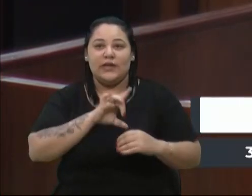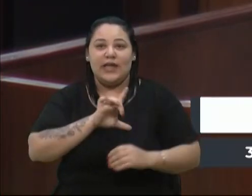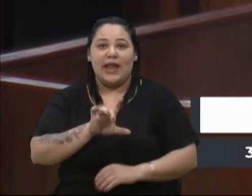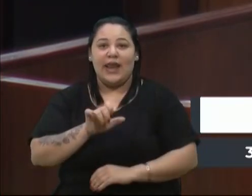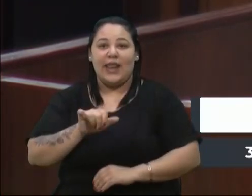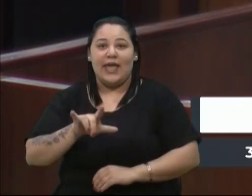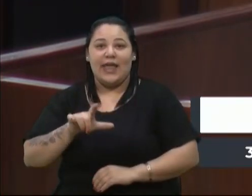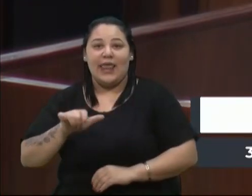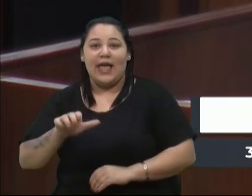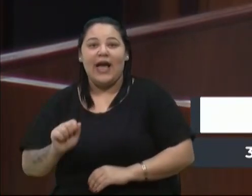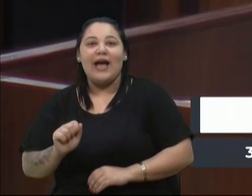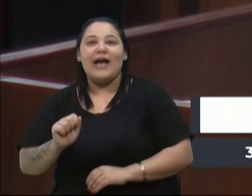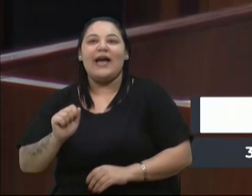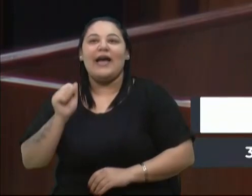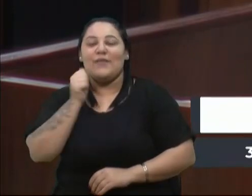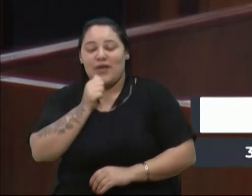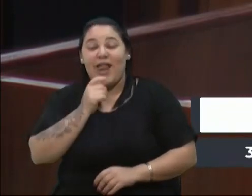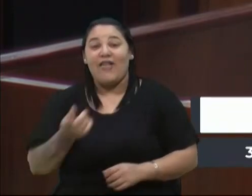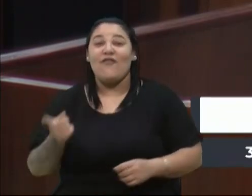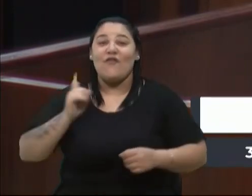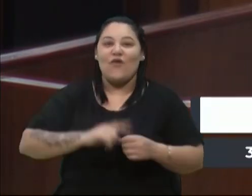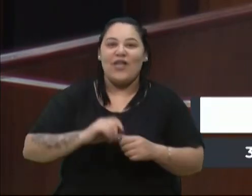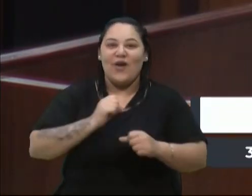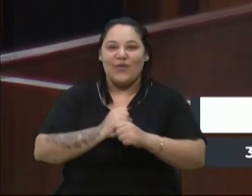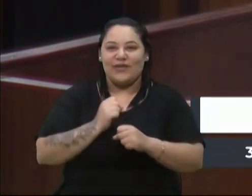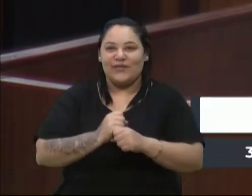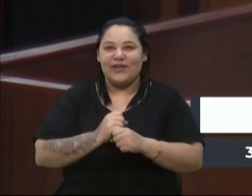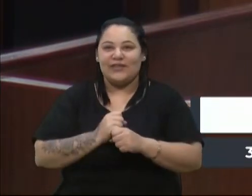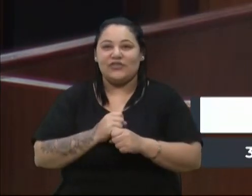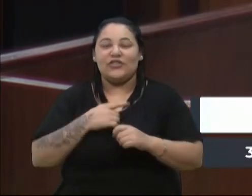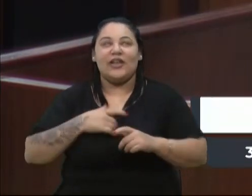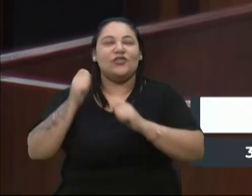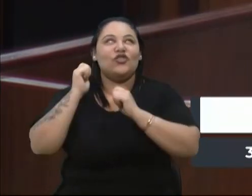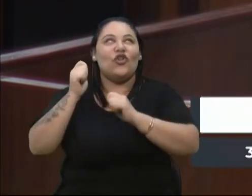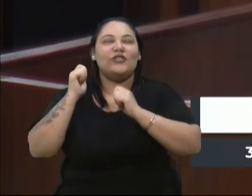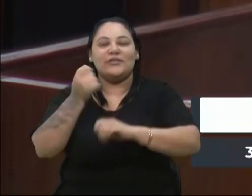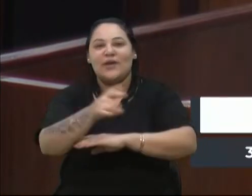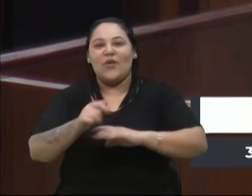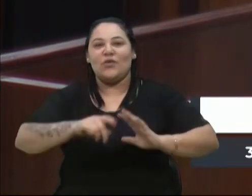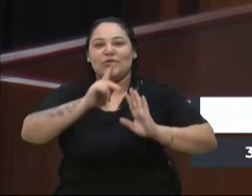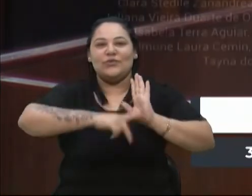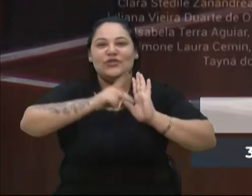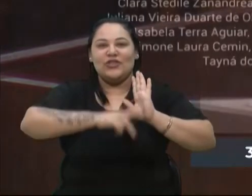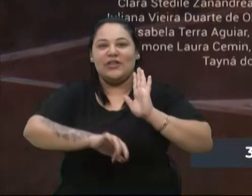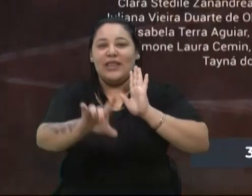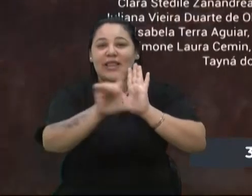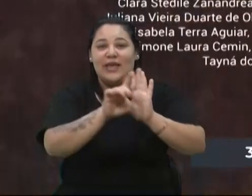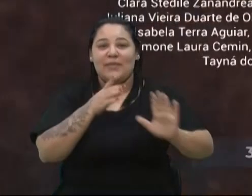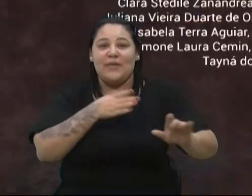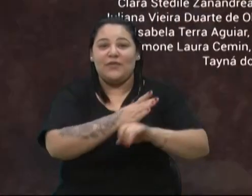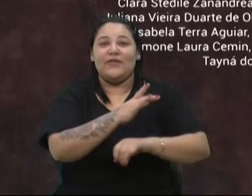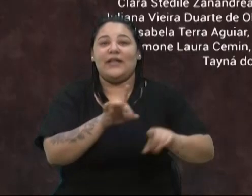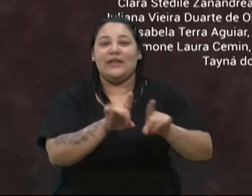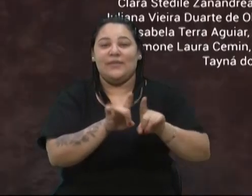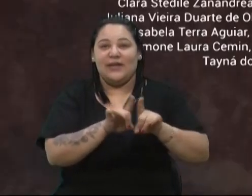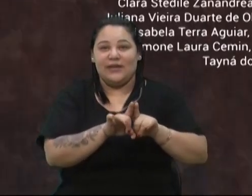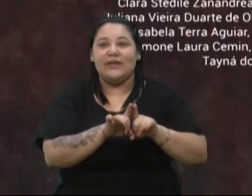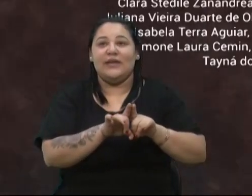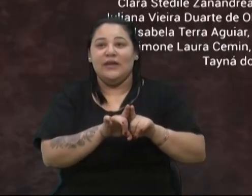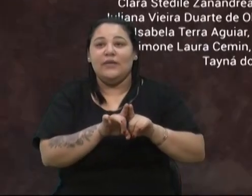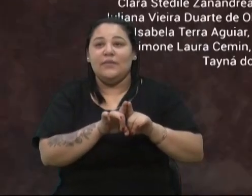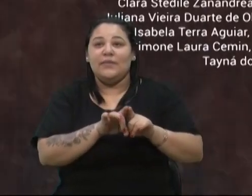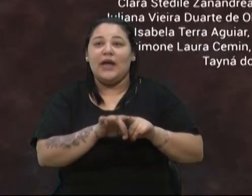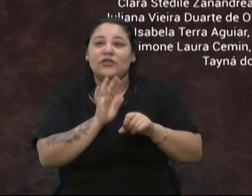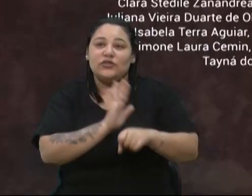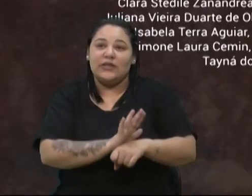vem, estamos torcendo para outros projetos de lei viabilizarem, a gente inscreveu e está na torcida pela aprovação, viabilizarem a vinda de